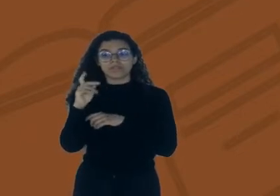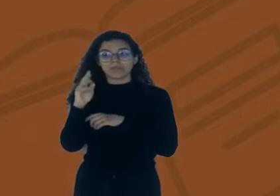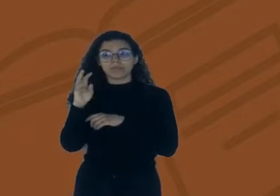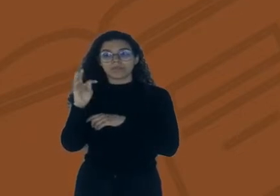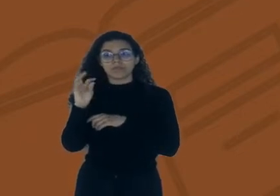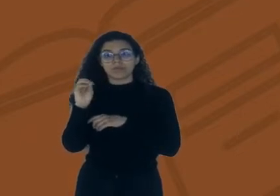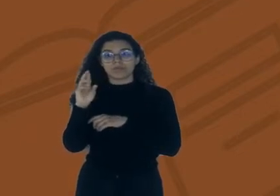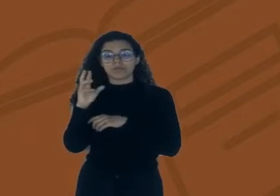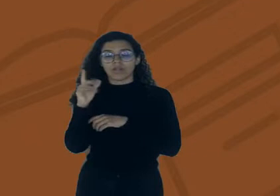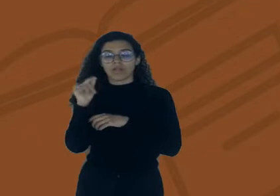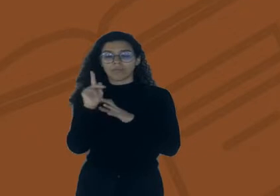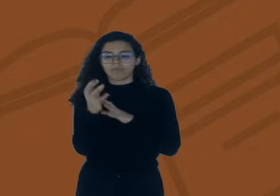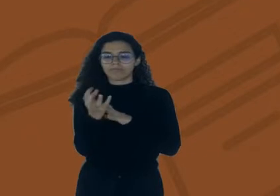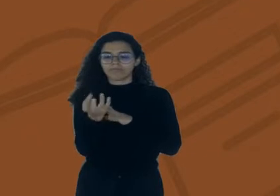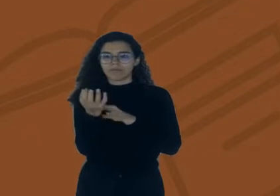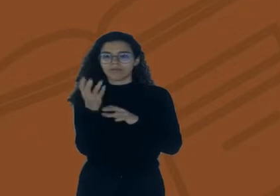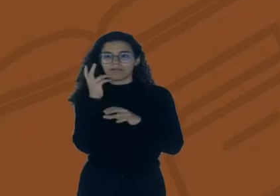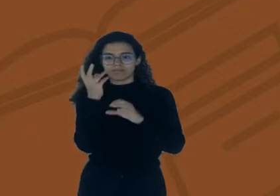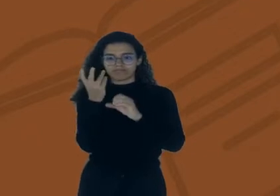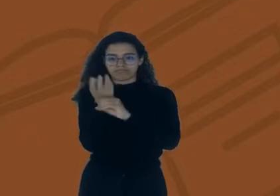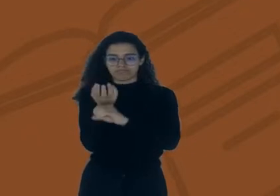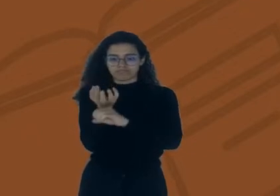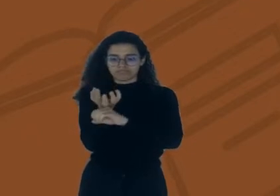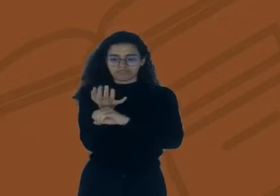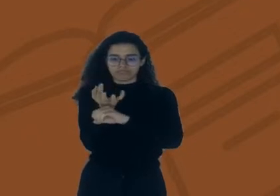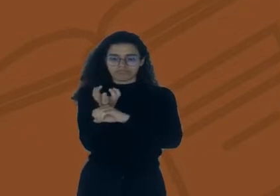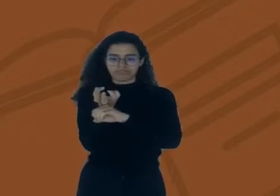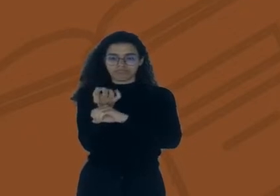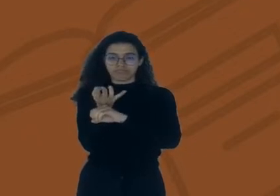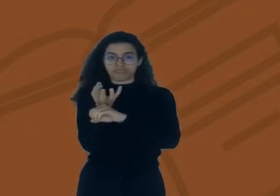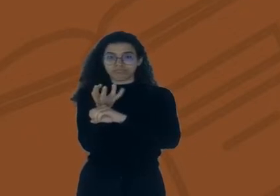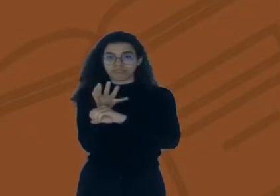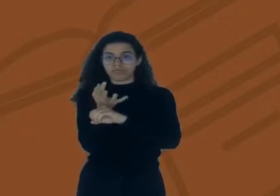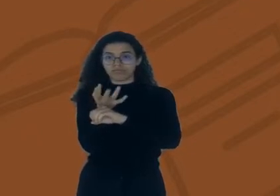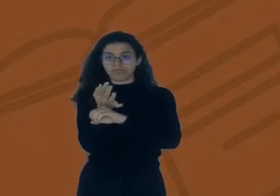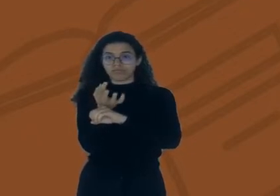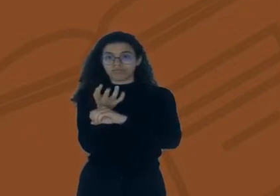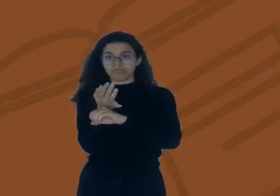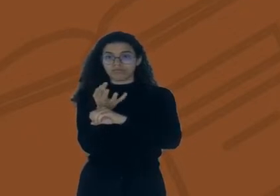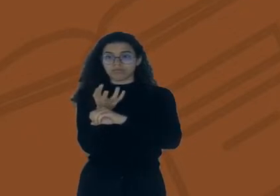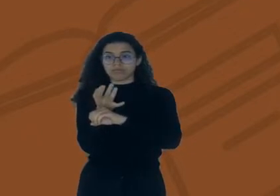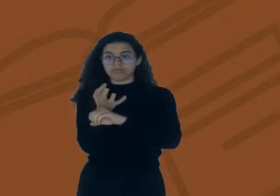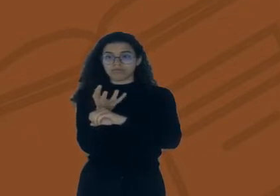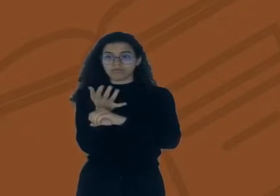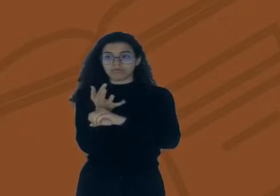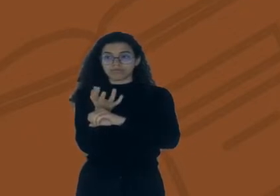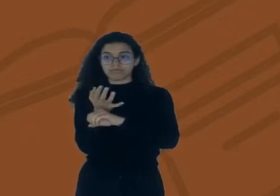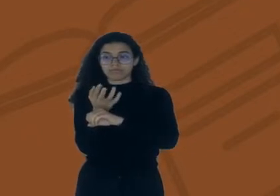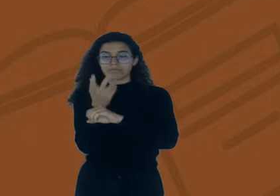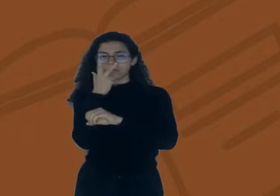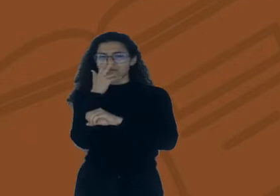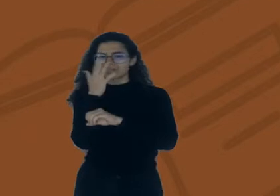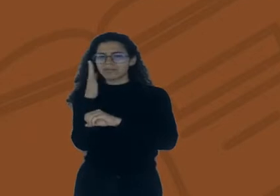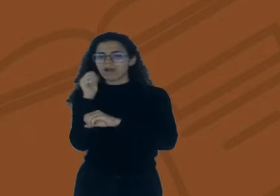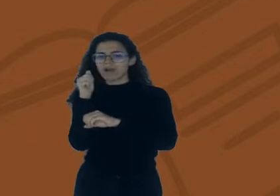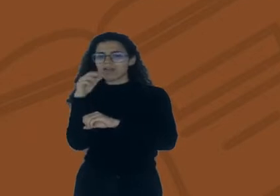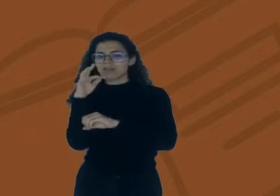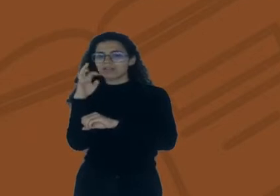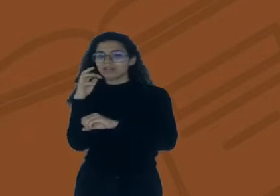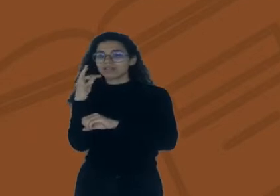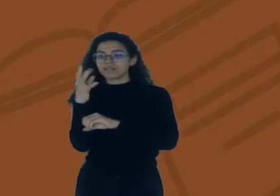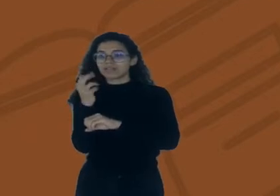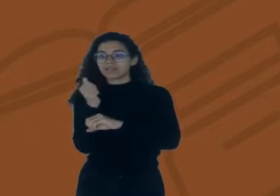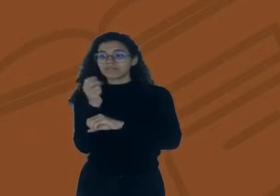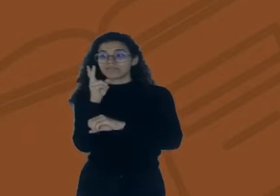partes aí, nos neurônios, como se formasse aí uma espécie de antena. Vai captar